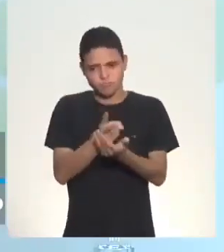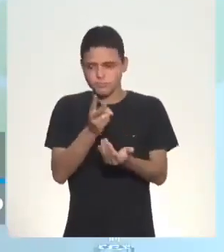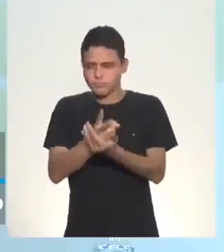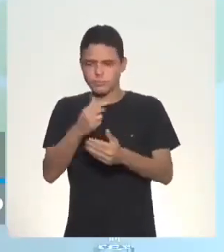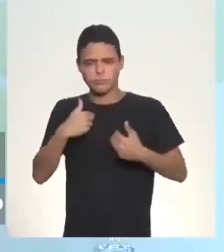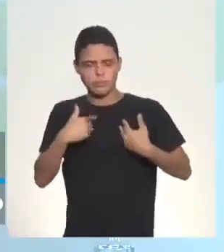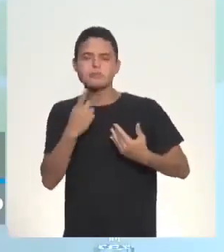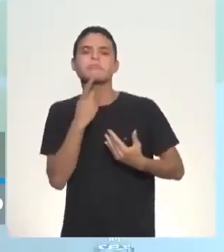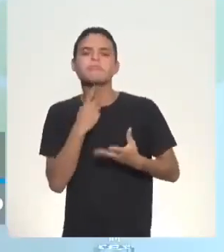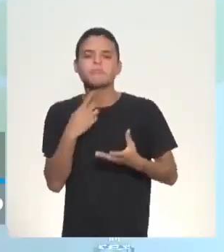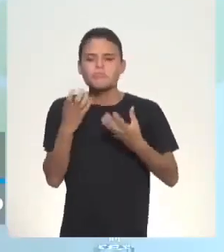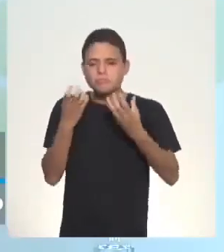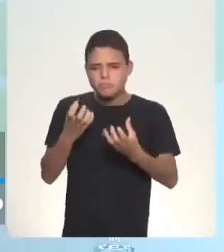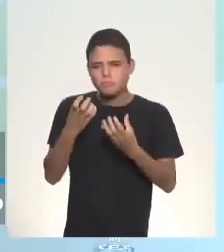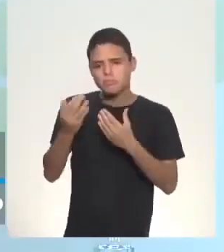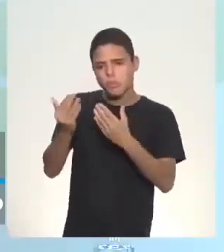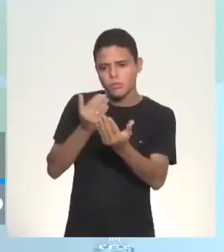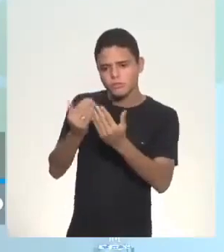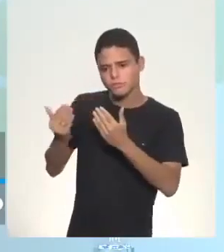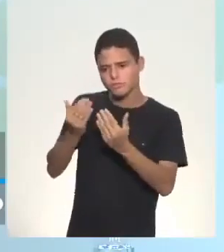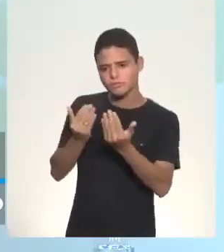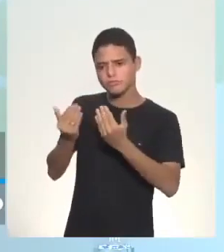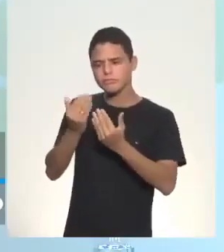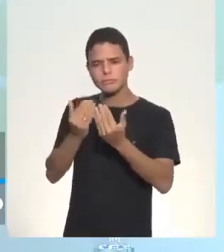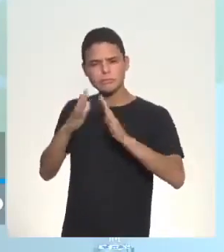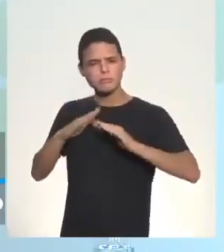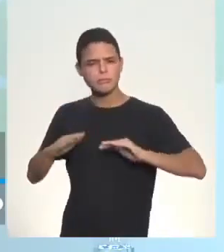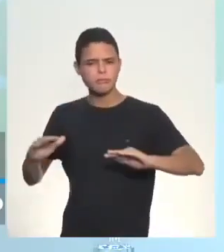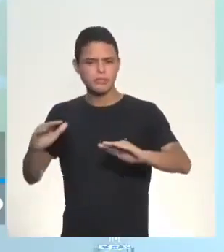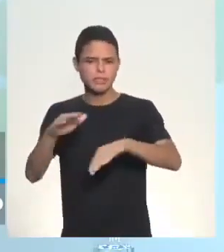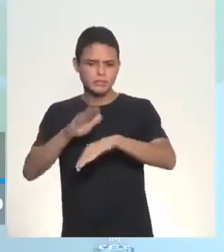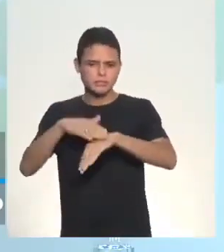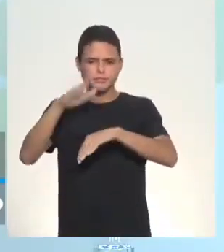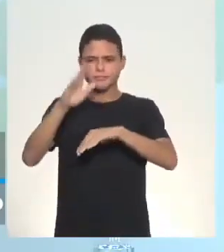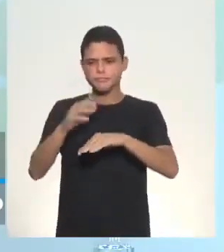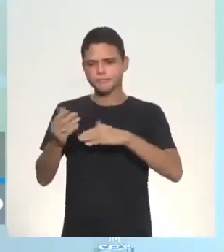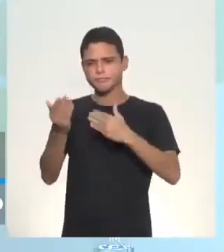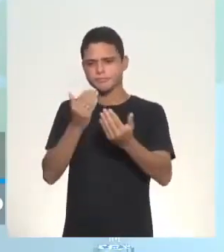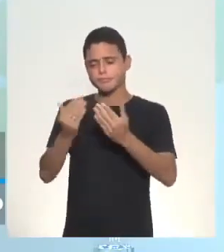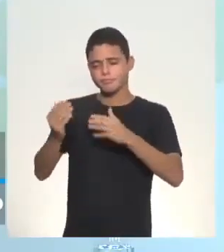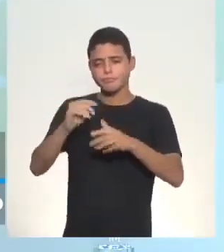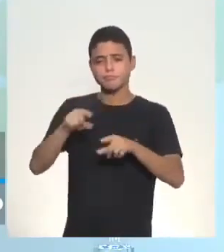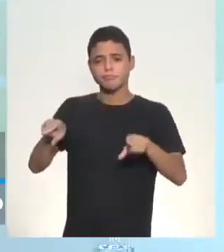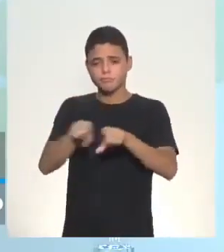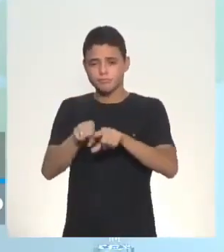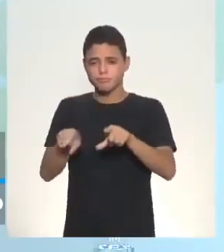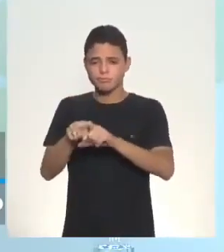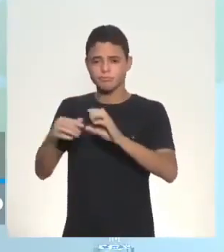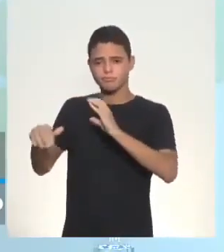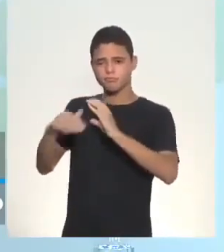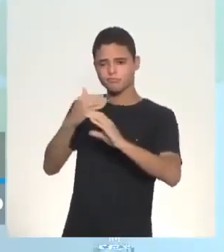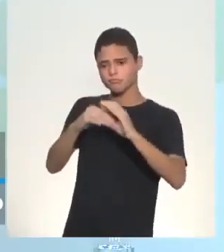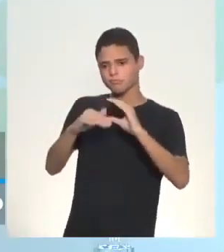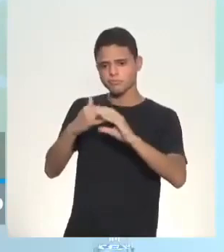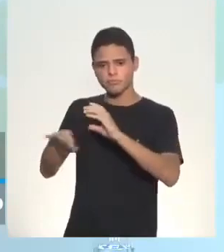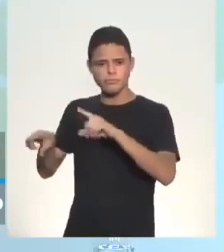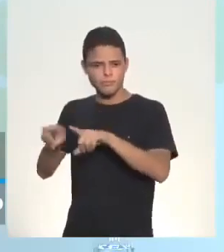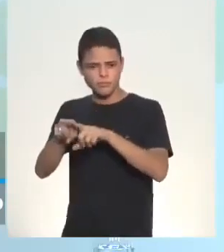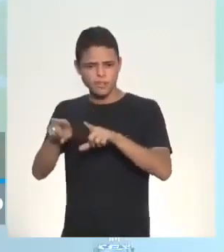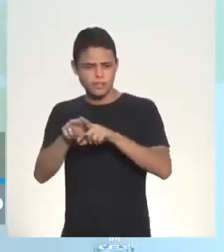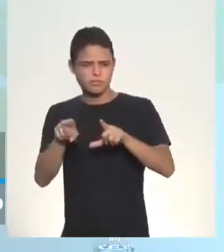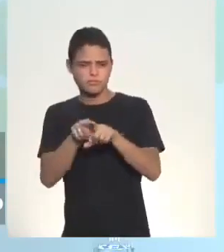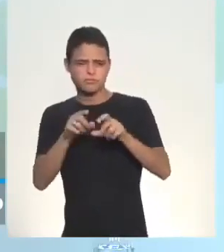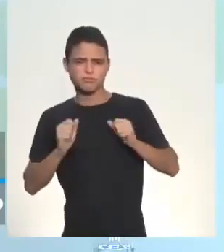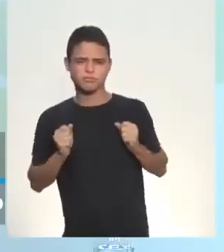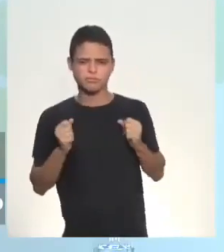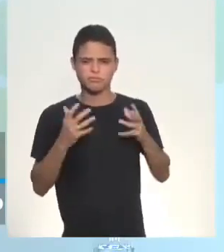falar mais sobre ele, as emoções que são passadas ali, a comunicação que se estabelece, quantas mensagens são passadas, até a questão de criação